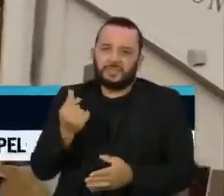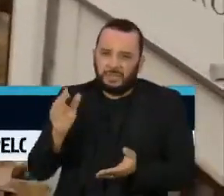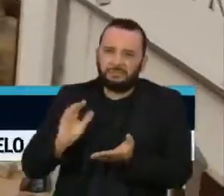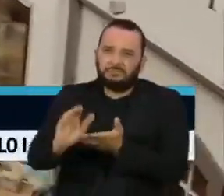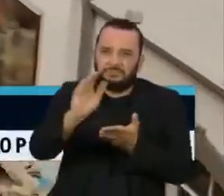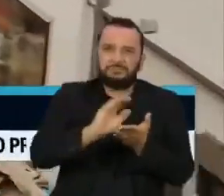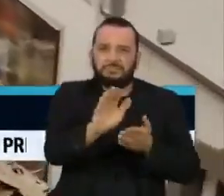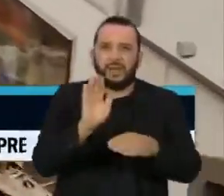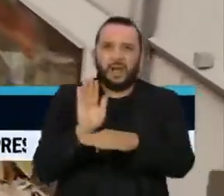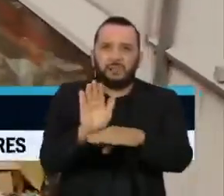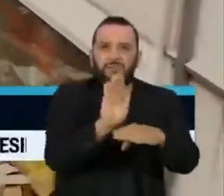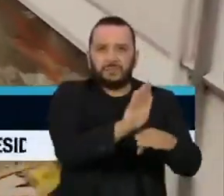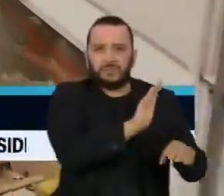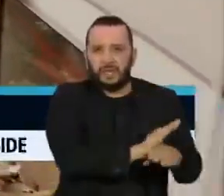para ajudar as regiões mais afetadas